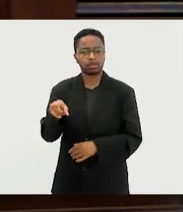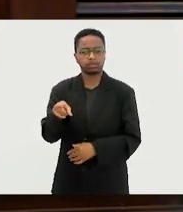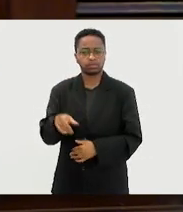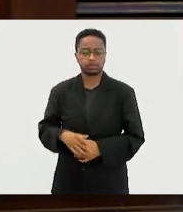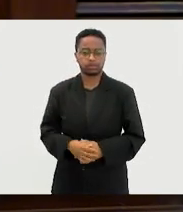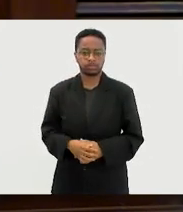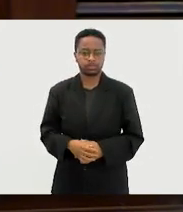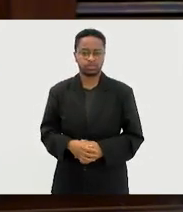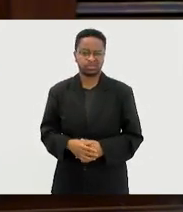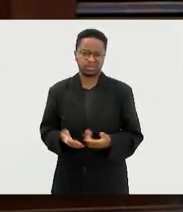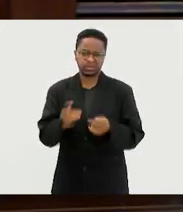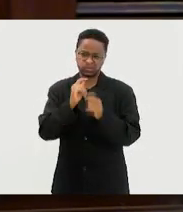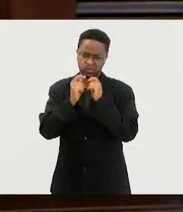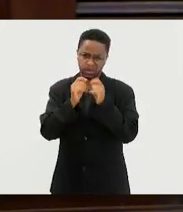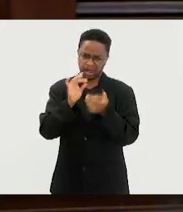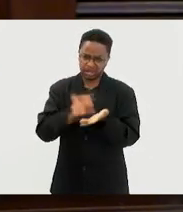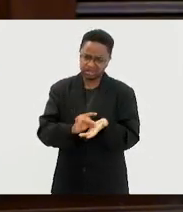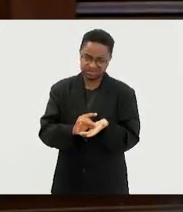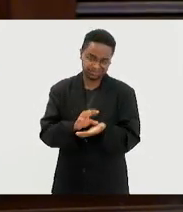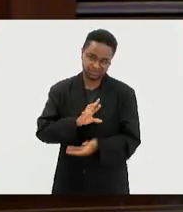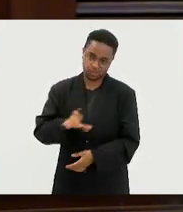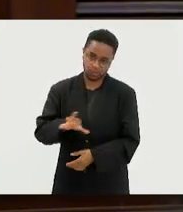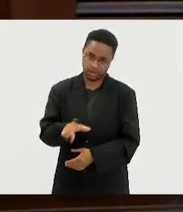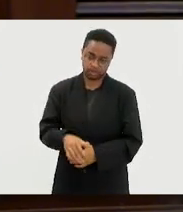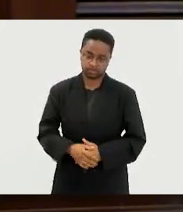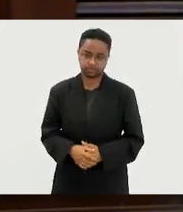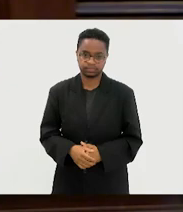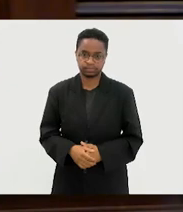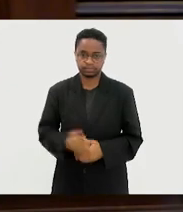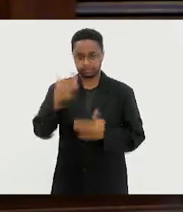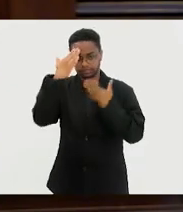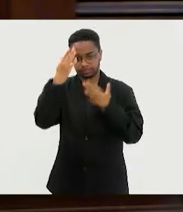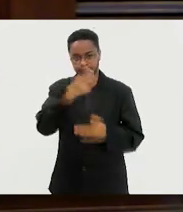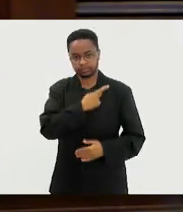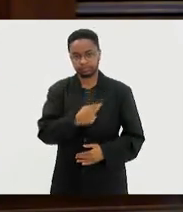Isso não é jornalista, né? Muito obrigado, senhor presidente.